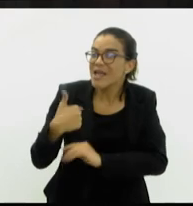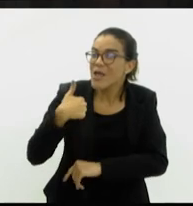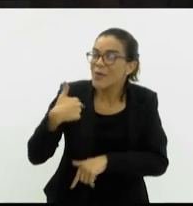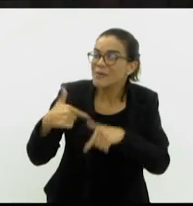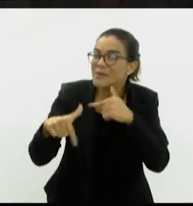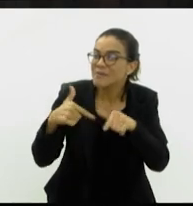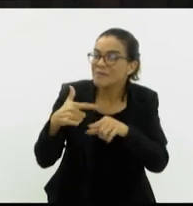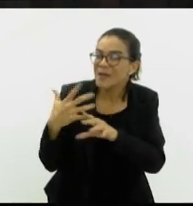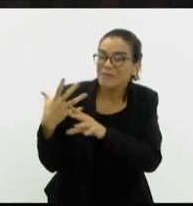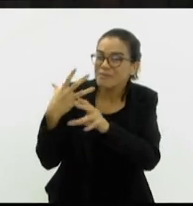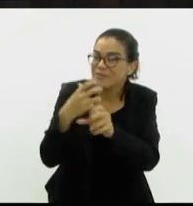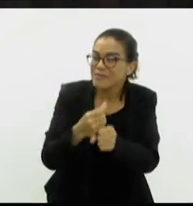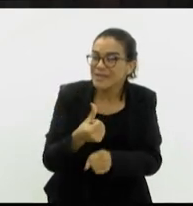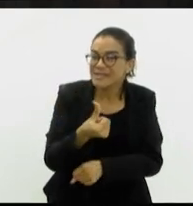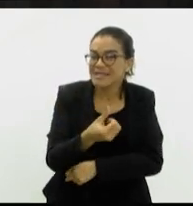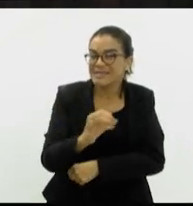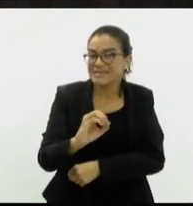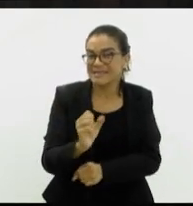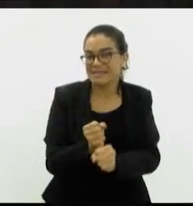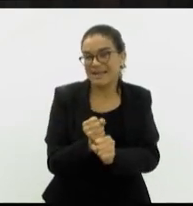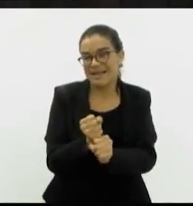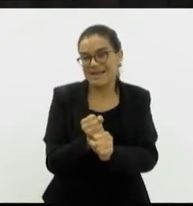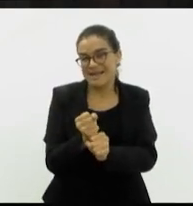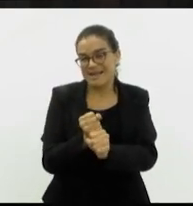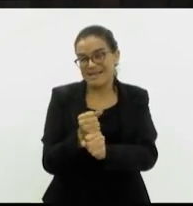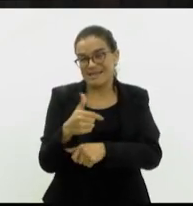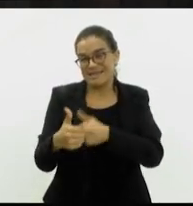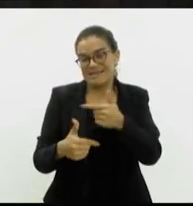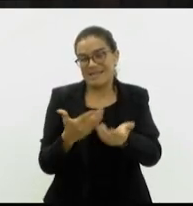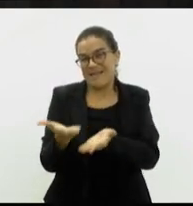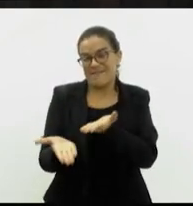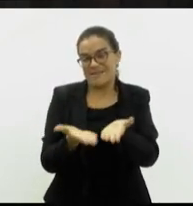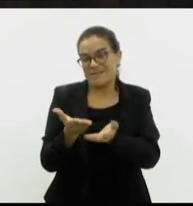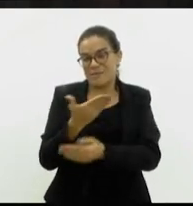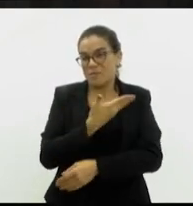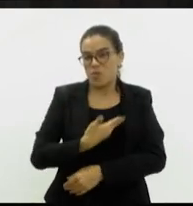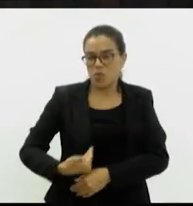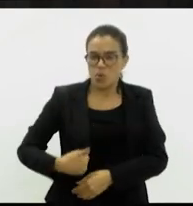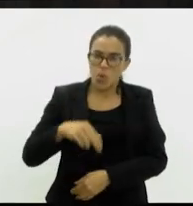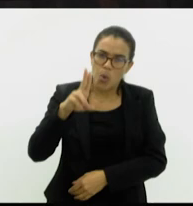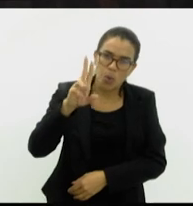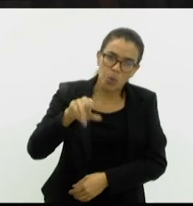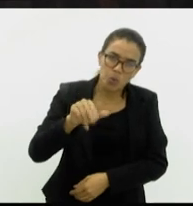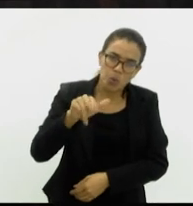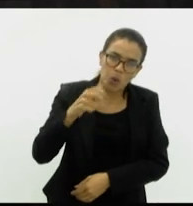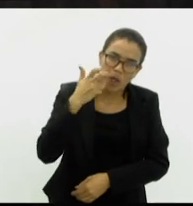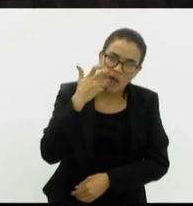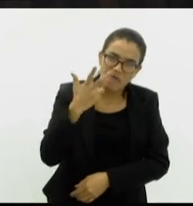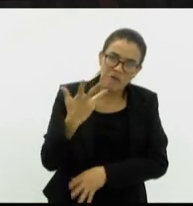serviço público nunca vi isso acontecer nunca